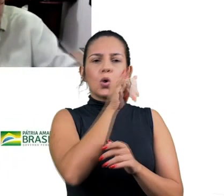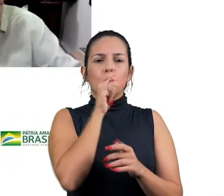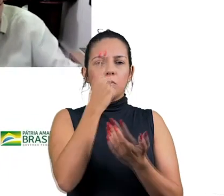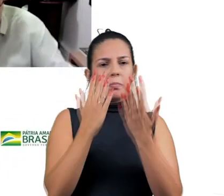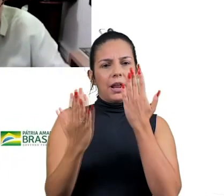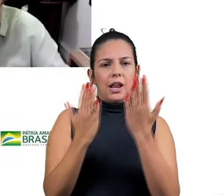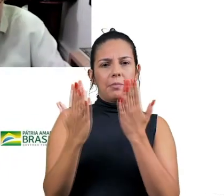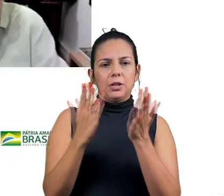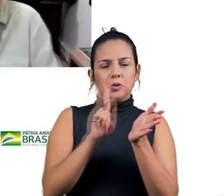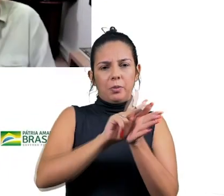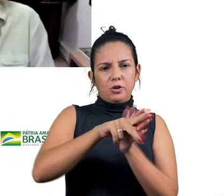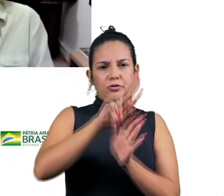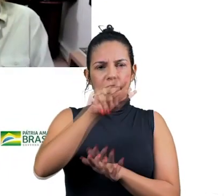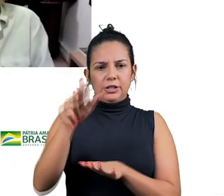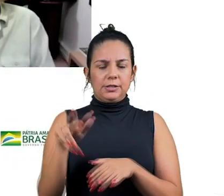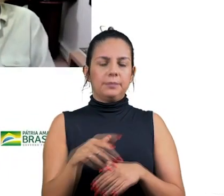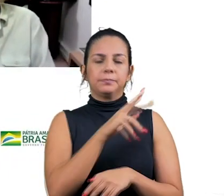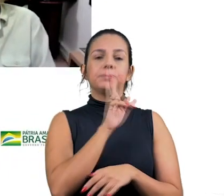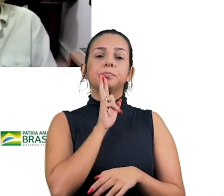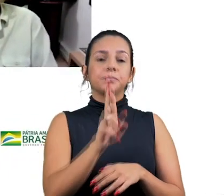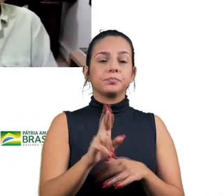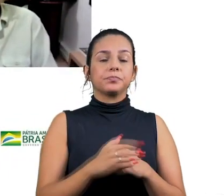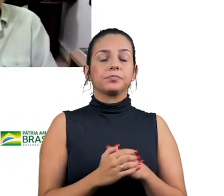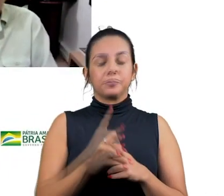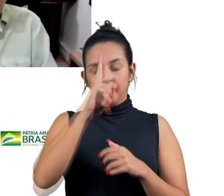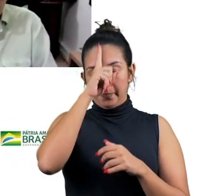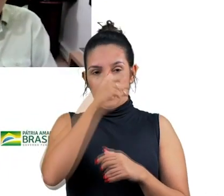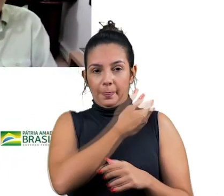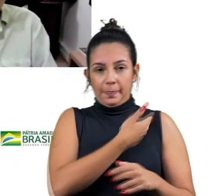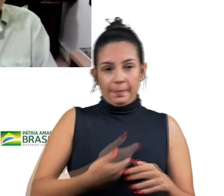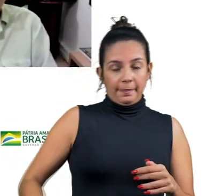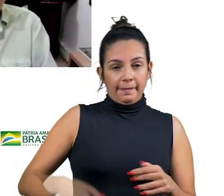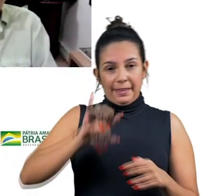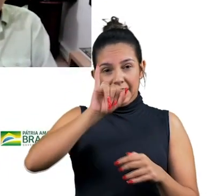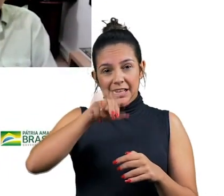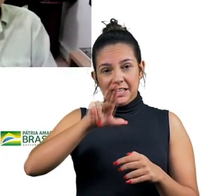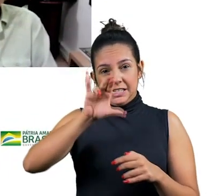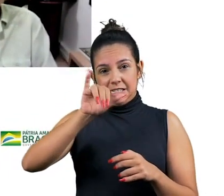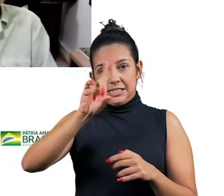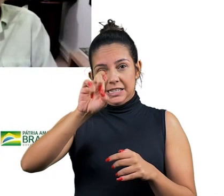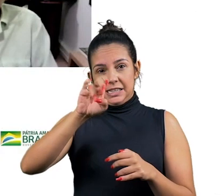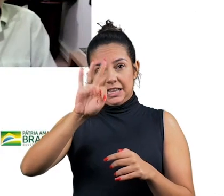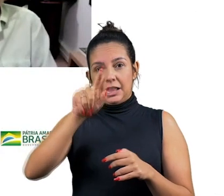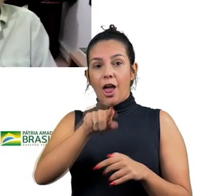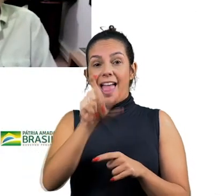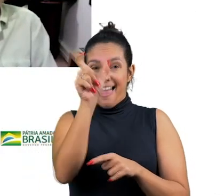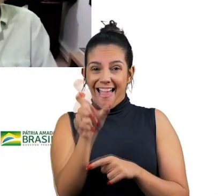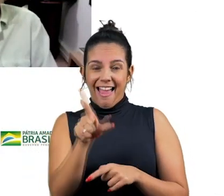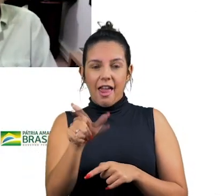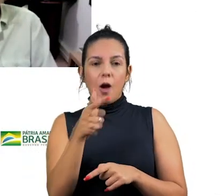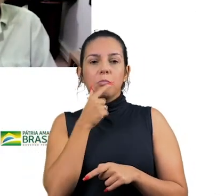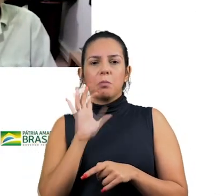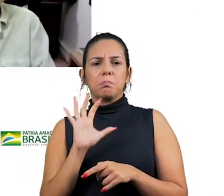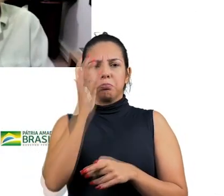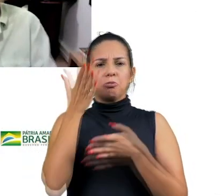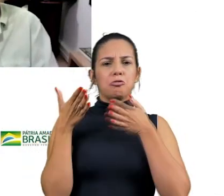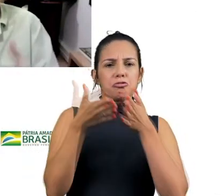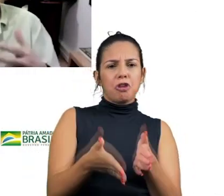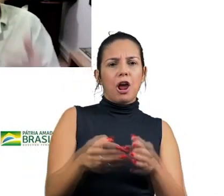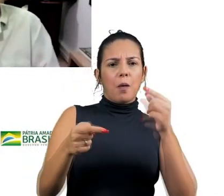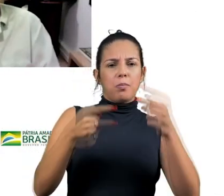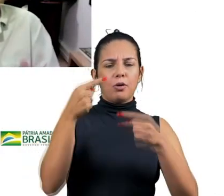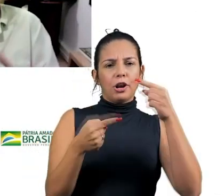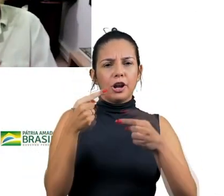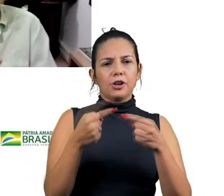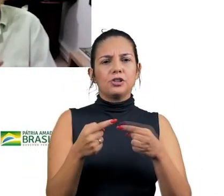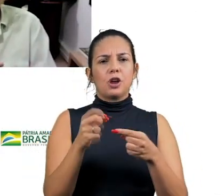estabelecer parâmetros de diferença? A ideia do governante incidental é o cara que chega por acaso na política, ou